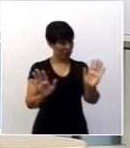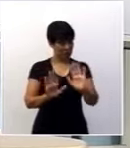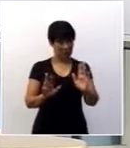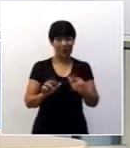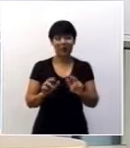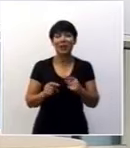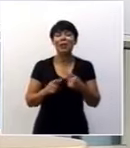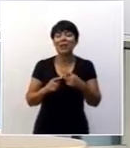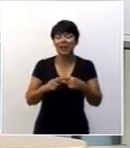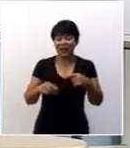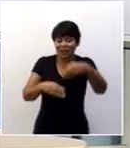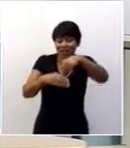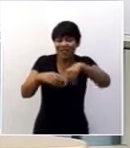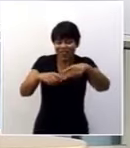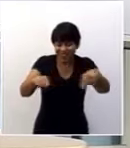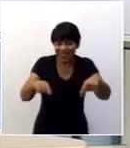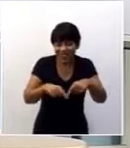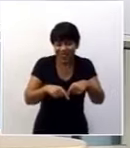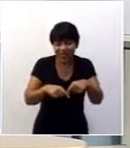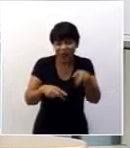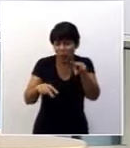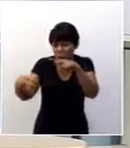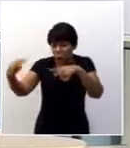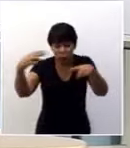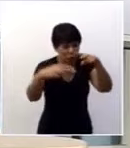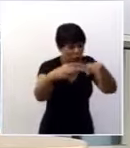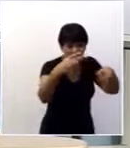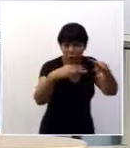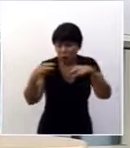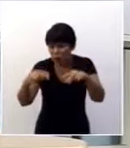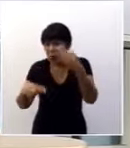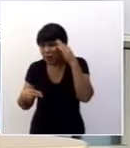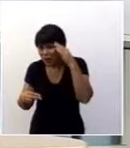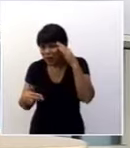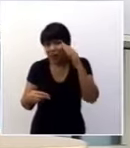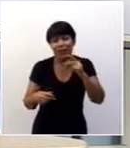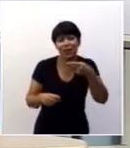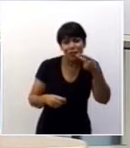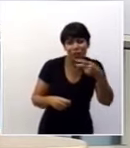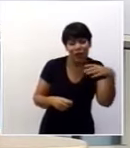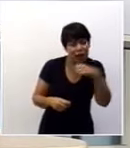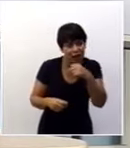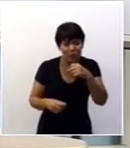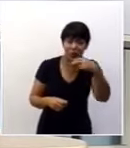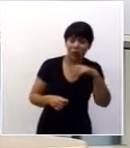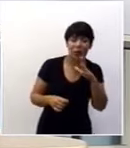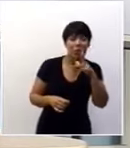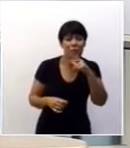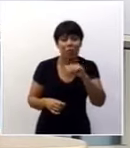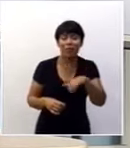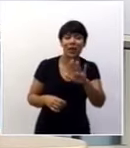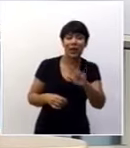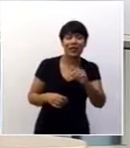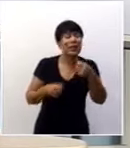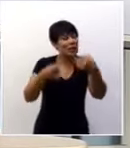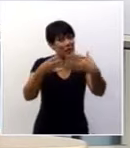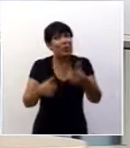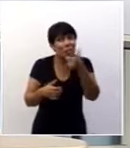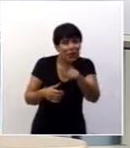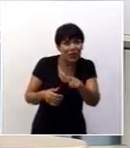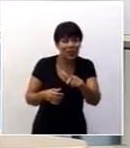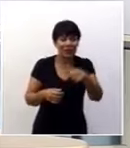para a cara dos alunos e vê se eles estão entendendo ou não, se eu preciso ir mais devagar, se eu preciso explicar novamente. Aqui a gente está dando aula para